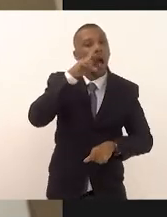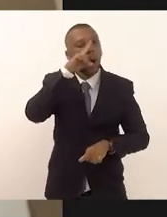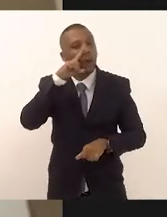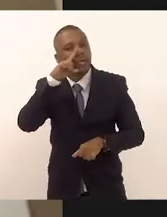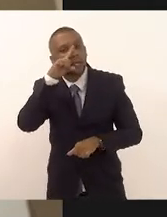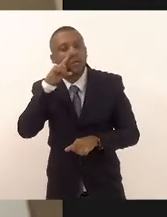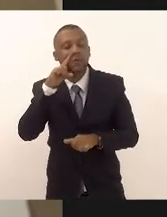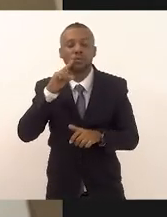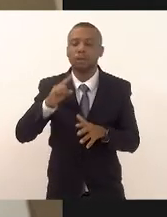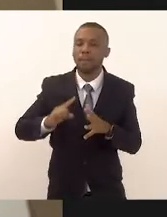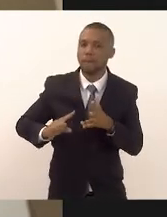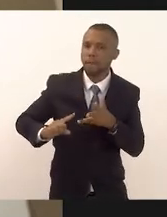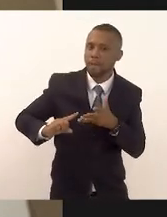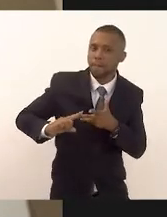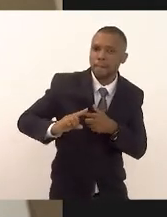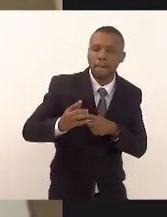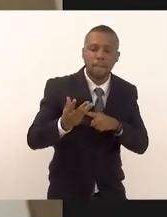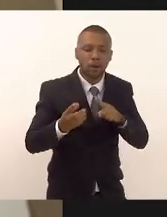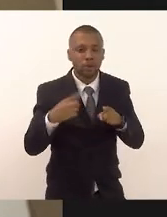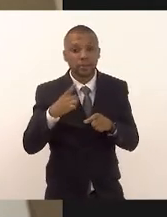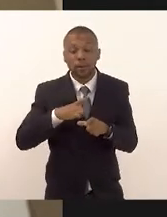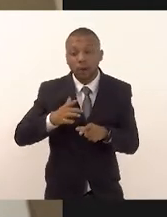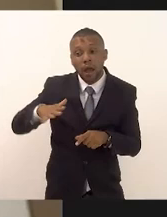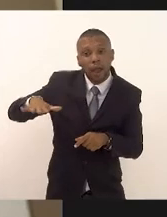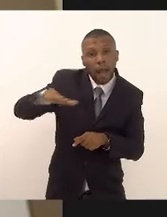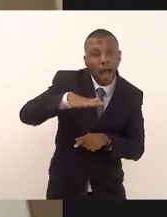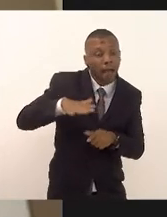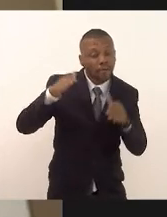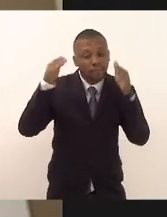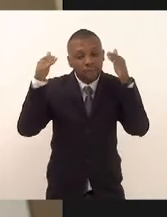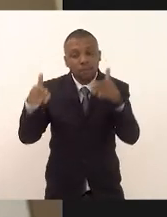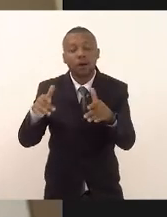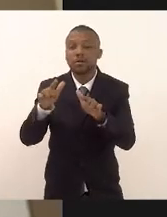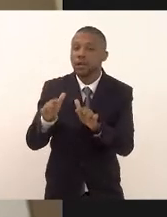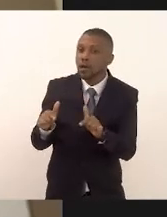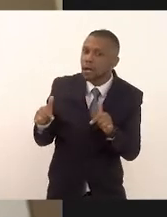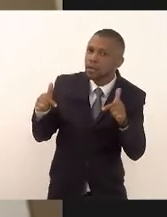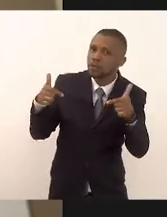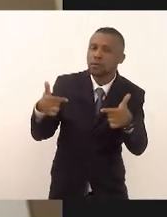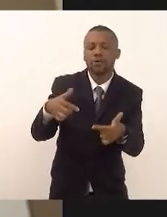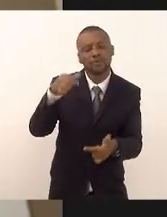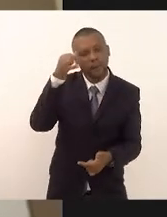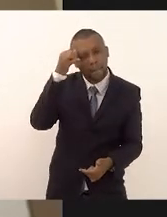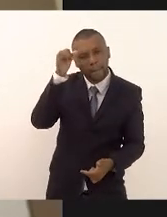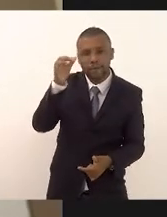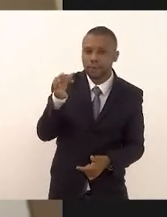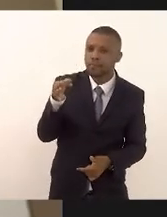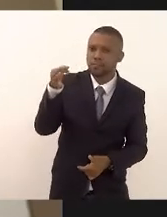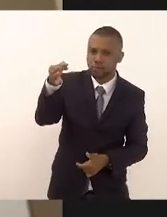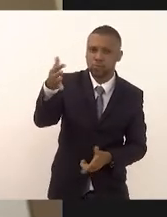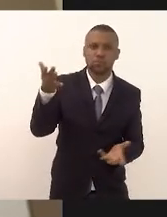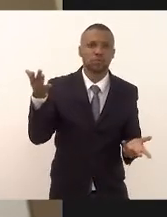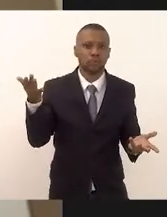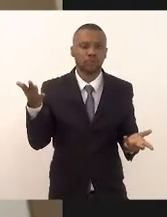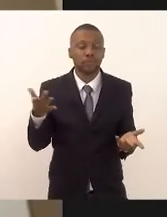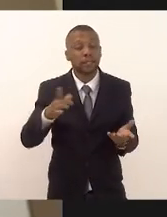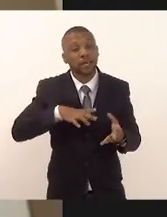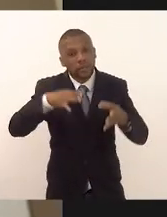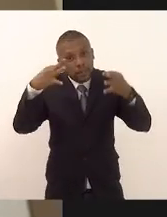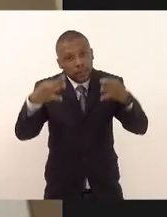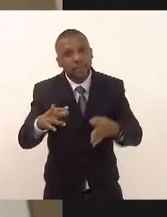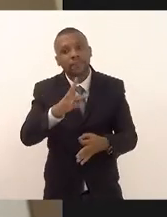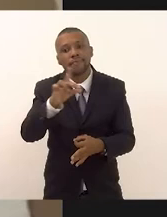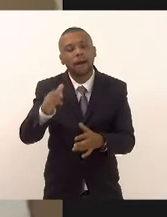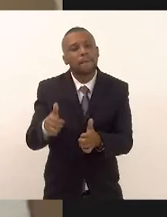no âmbito mais acentuado de ações de prevenção, que com certeza irão minorar